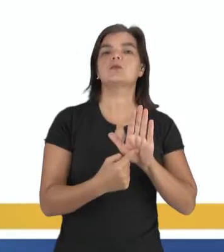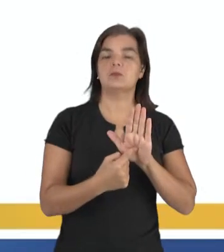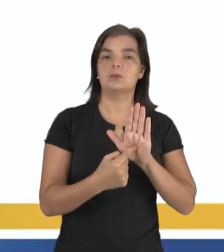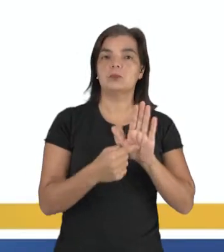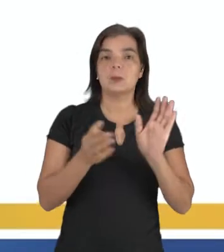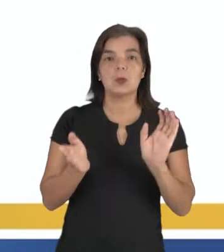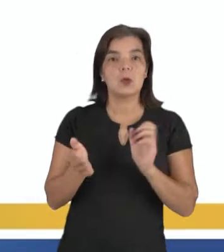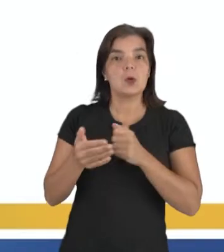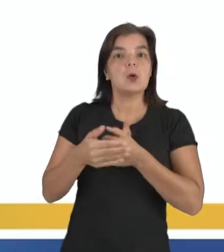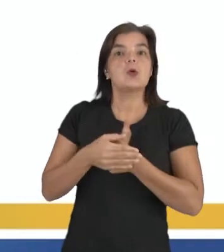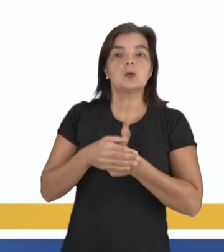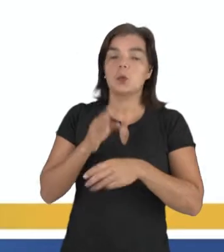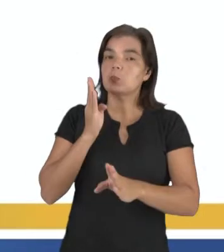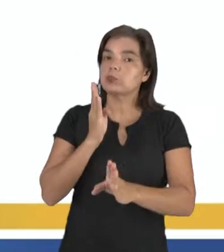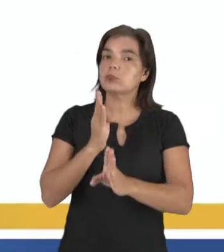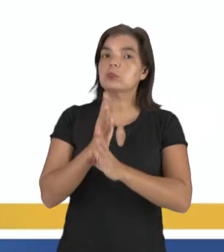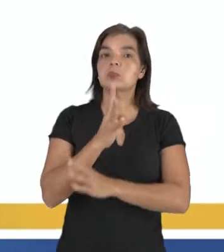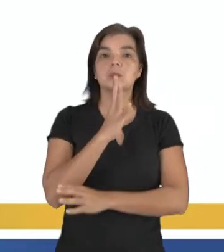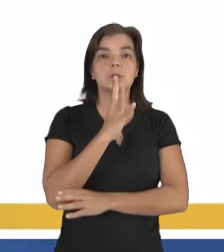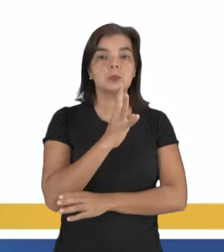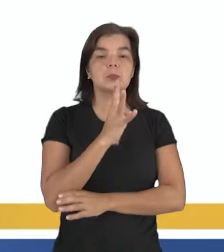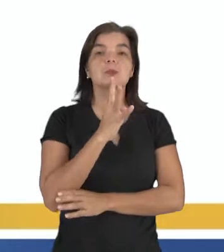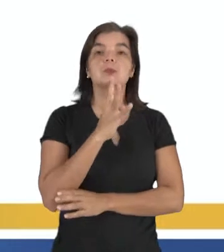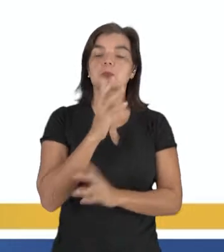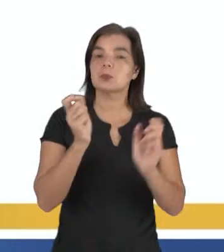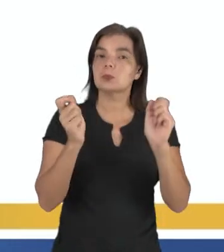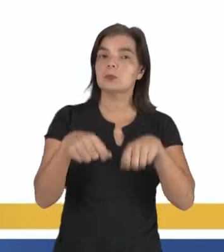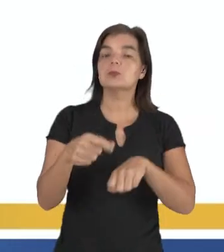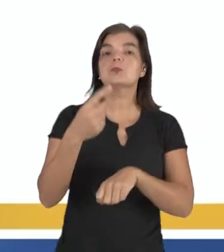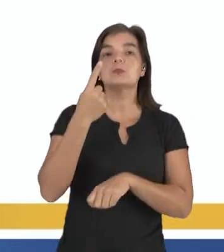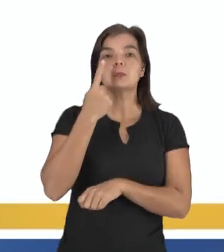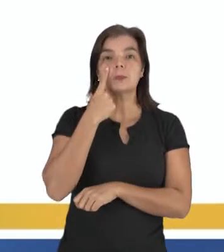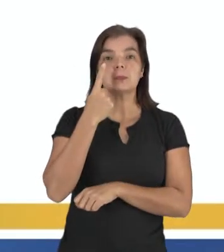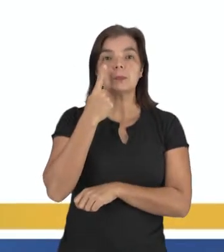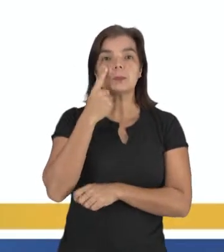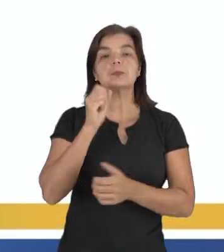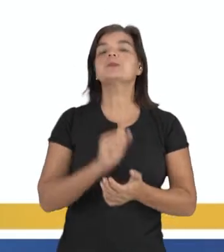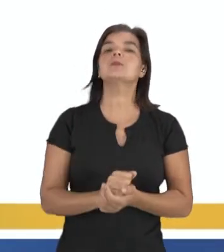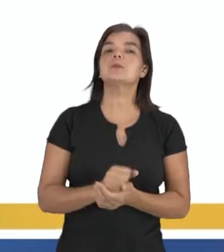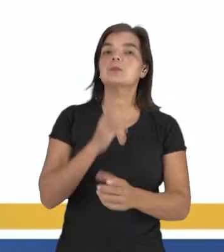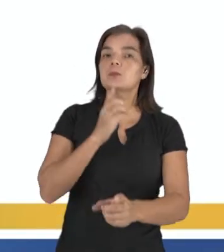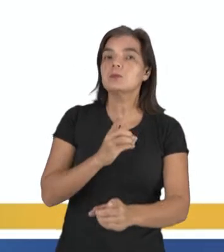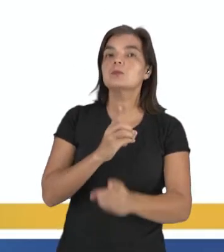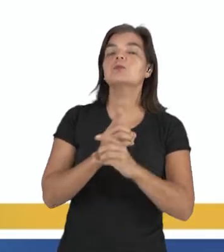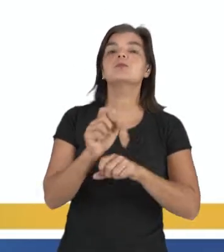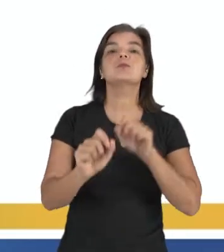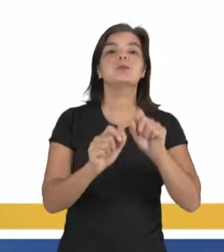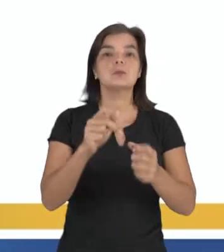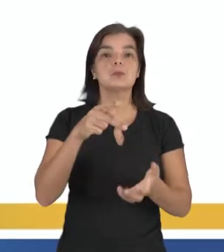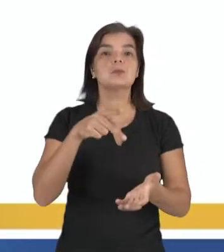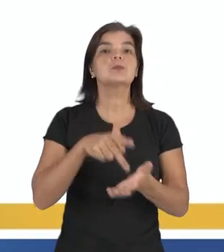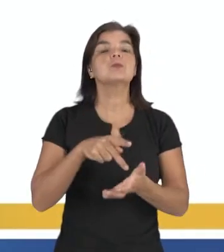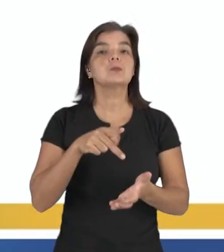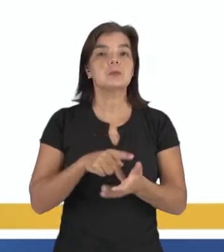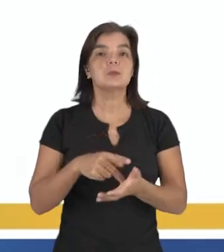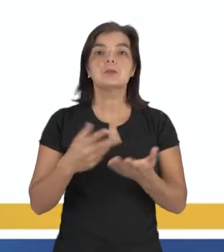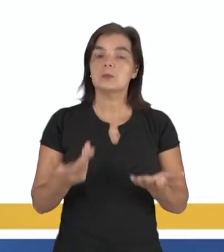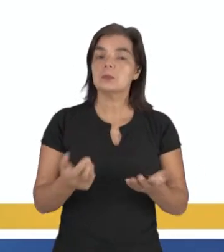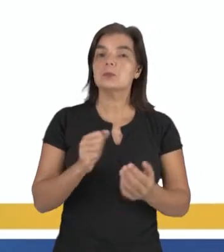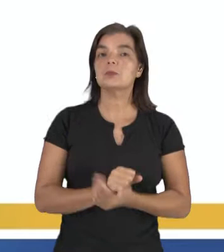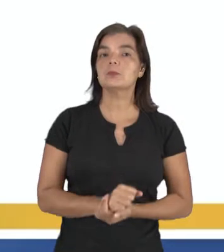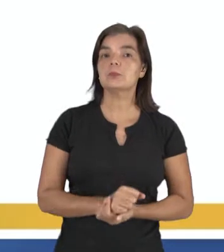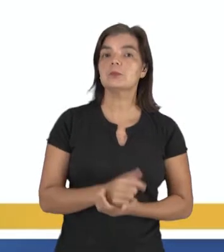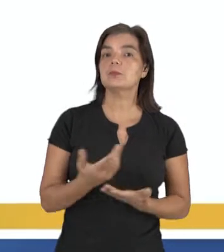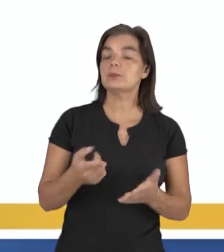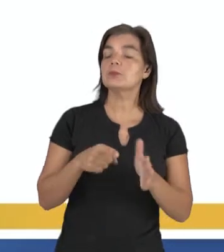é encoberta e através do conhecimento nós podemos acessá-la, descobrir o que é verdade. Eis